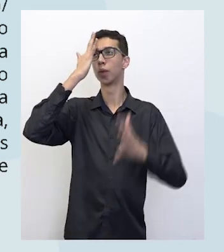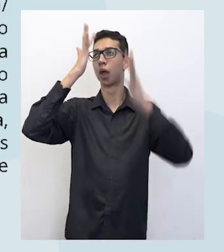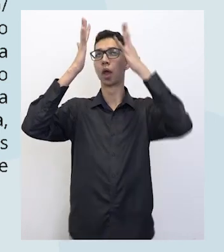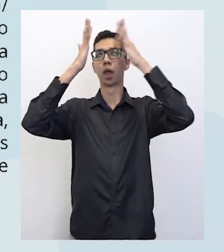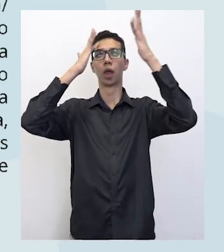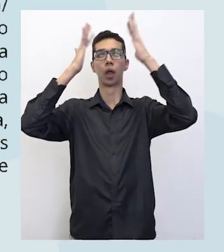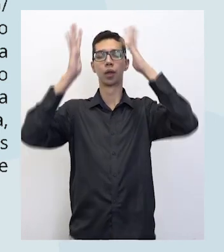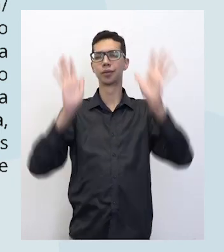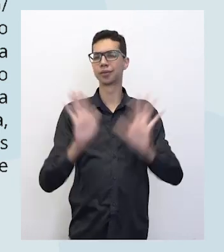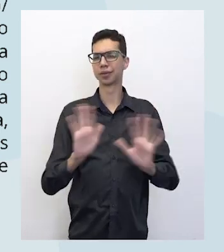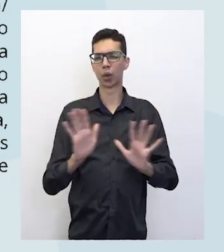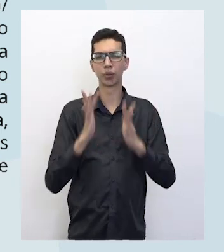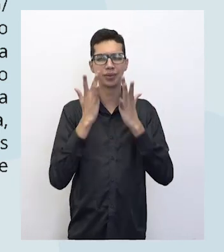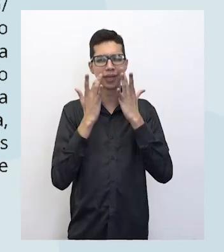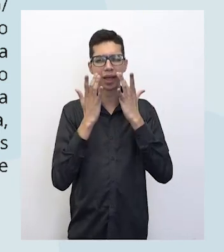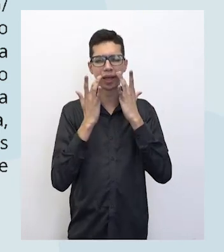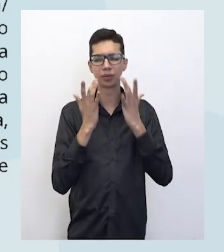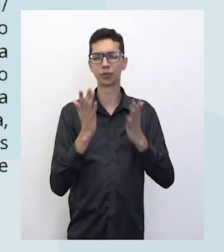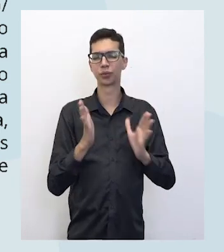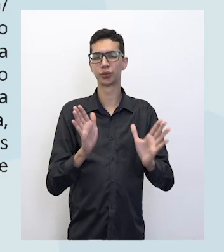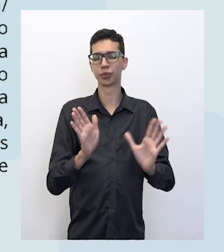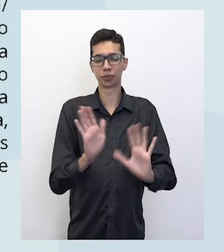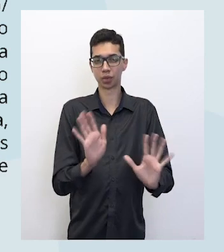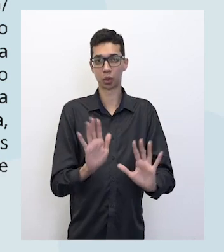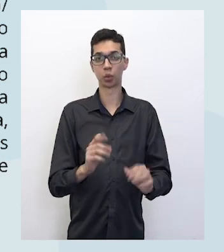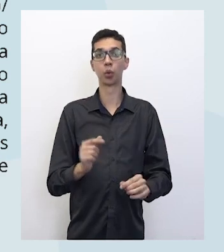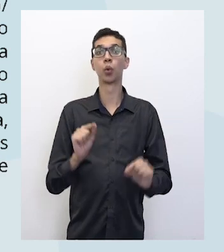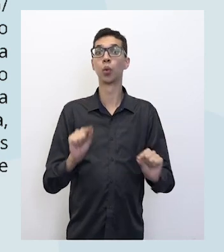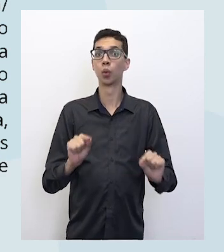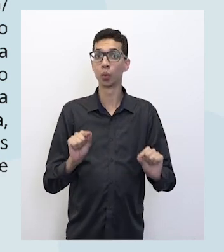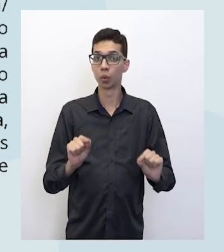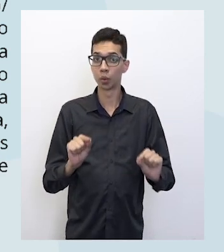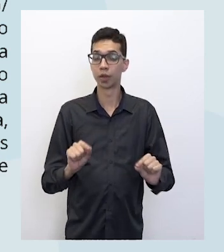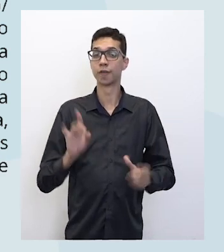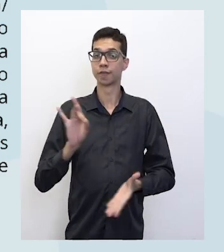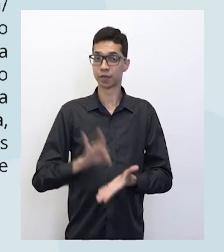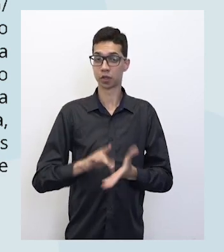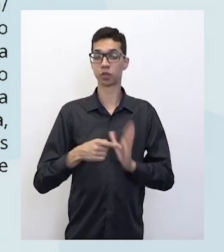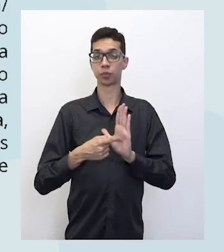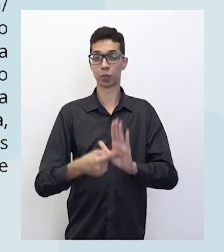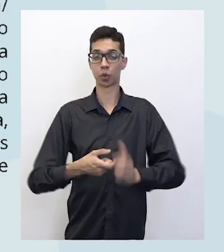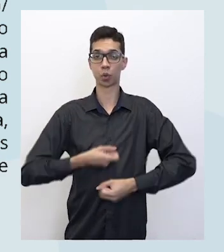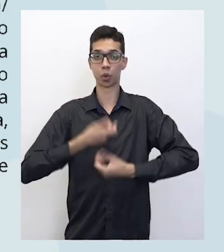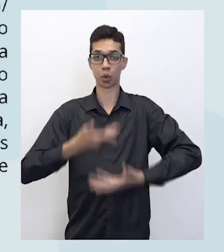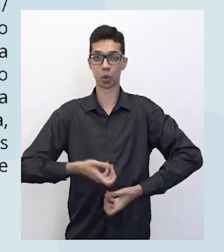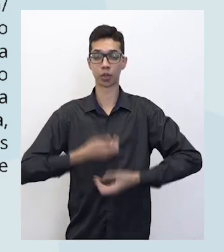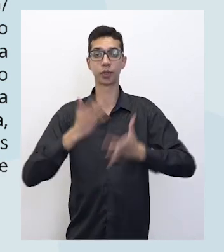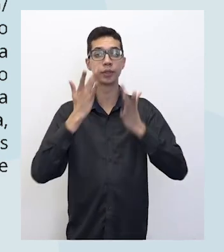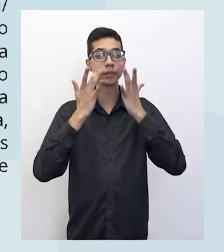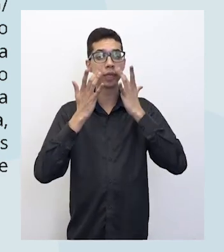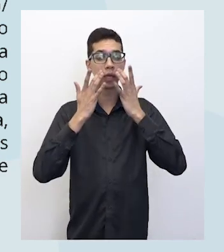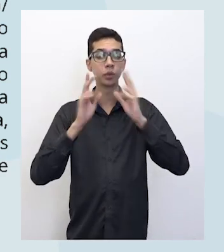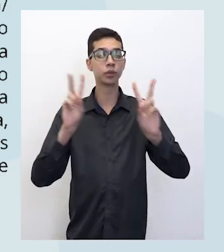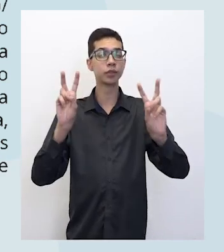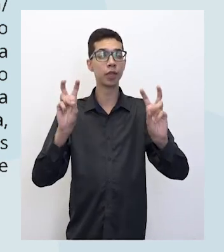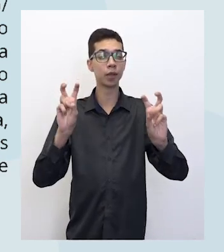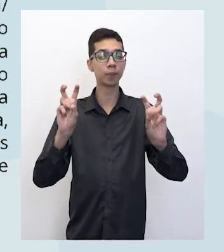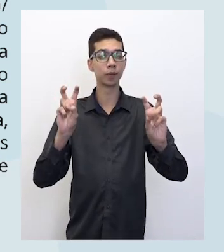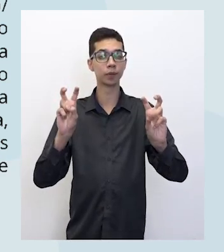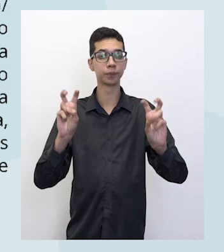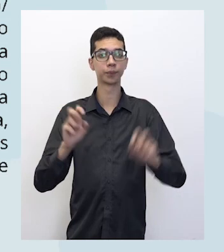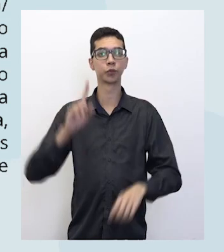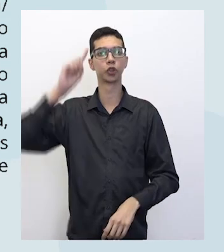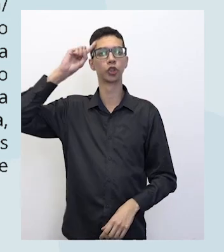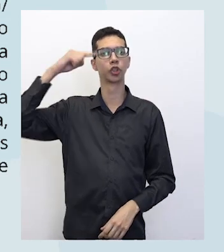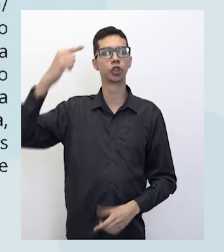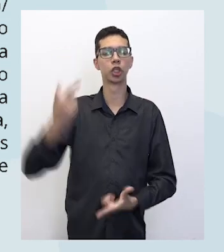questão teatralizada e ele traz, né, o teatro e aquele tema que está sendo tratado ali naquela peça para o nosso